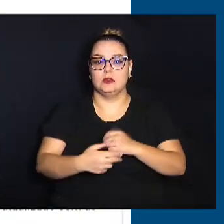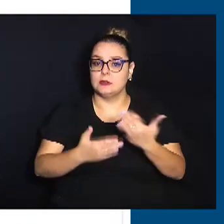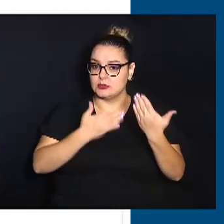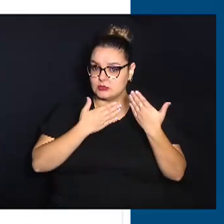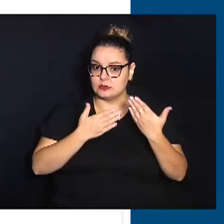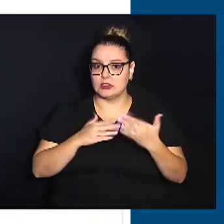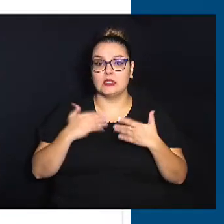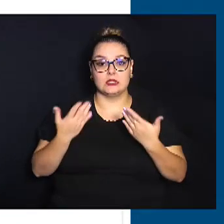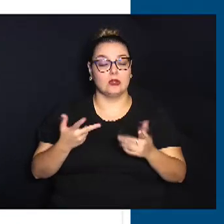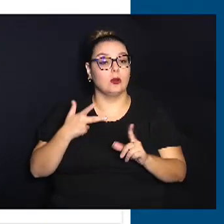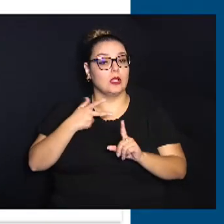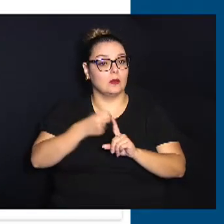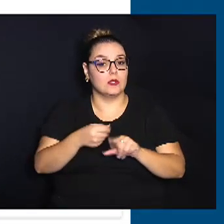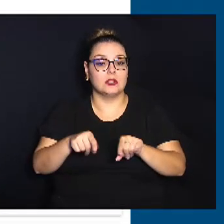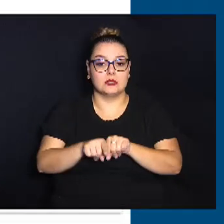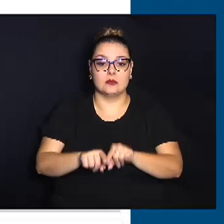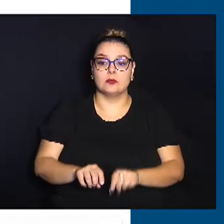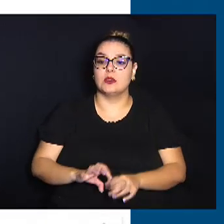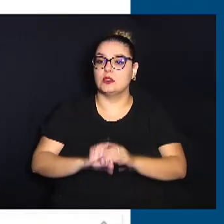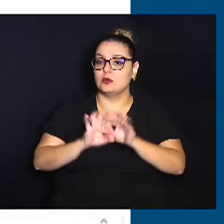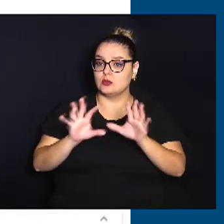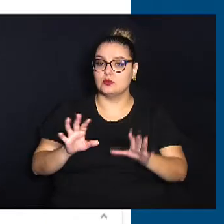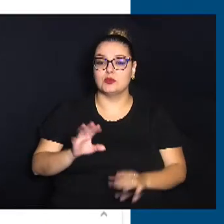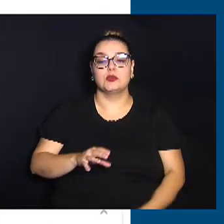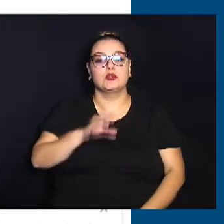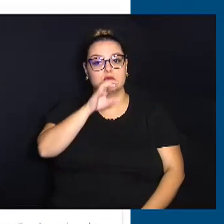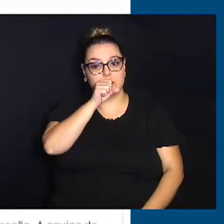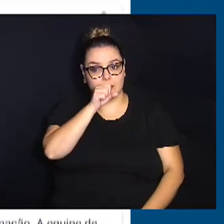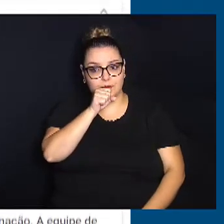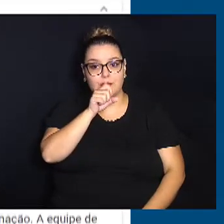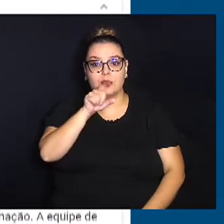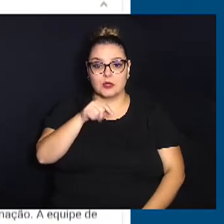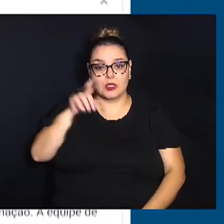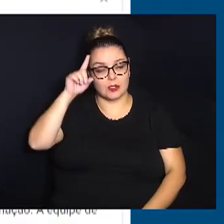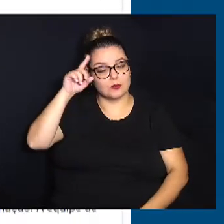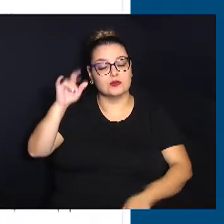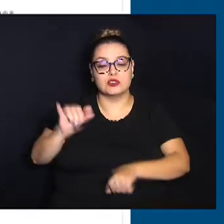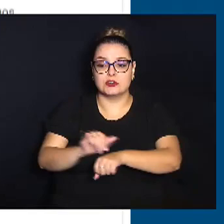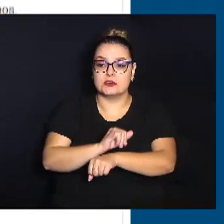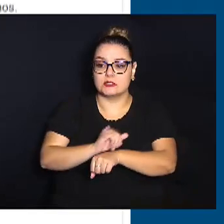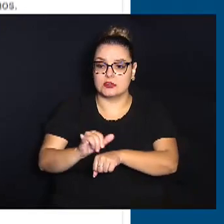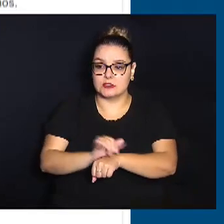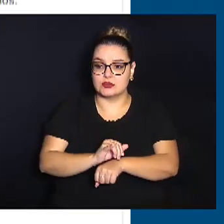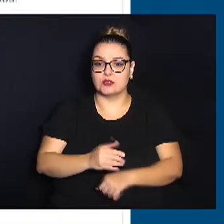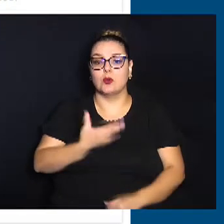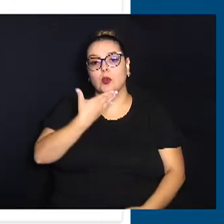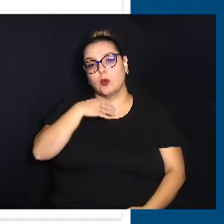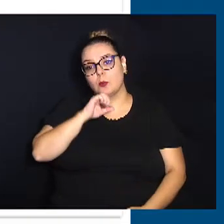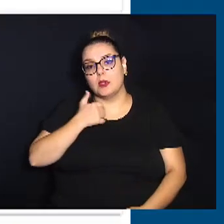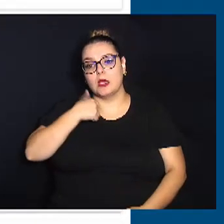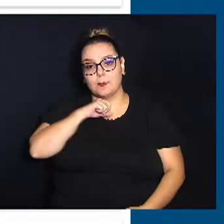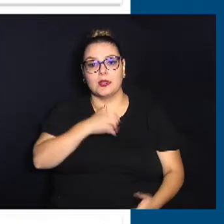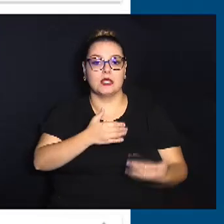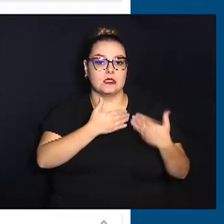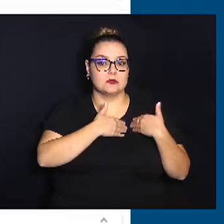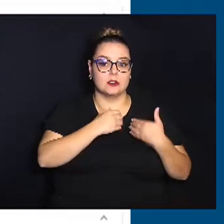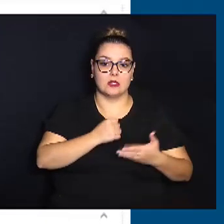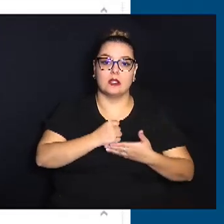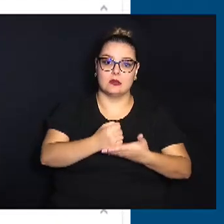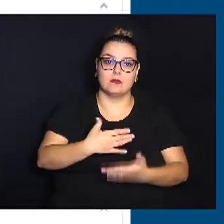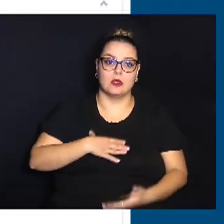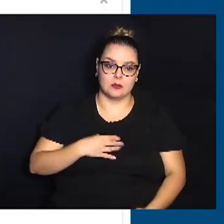Então essa vacina também vai estar à disposição no sábado, que é um dia estratégico aí para pegar os pais, os responsáveis, para eles levarem seus